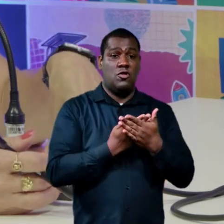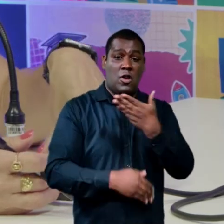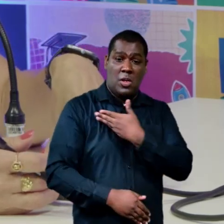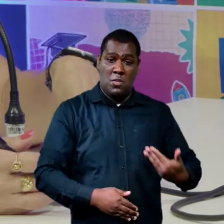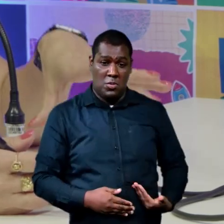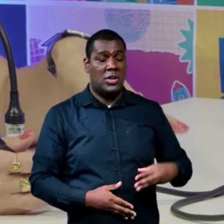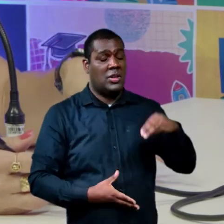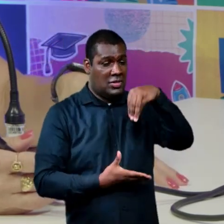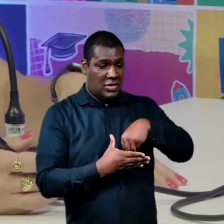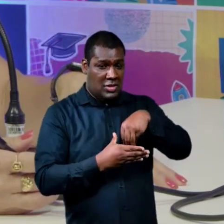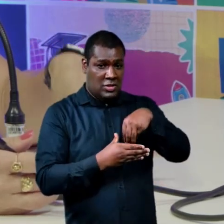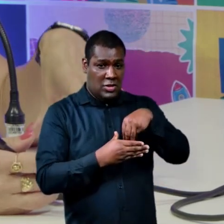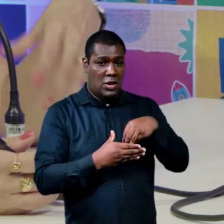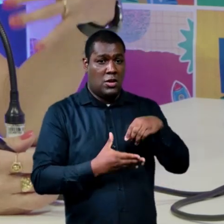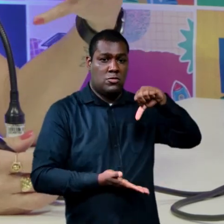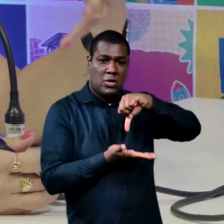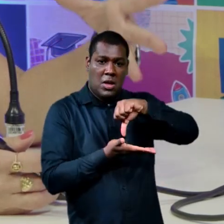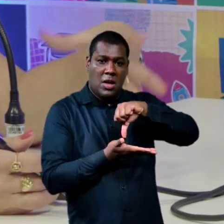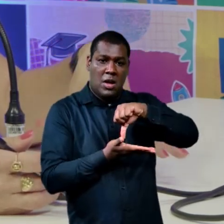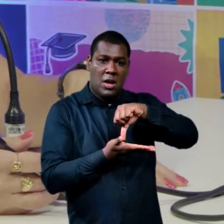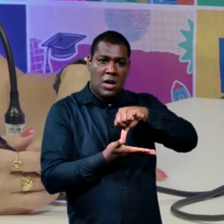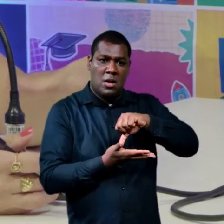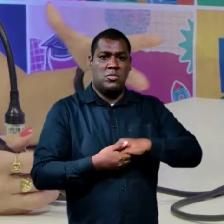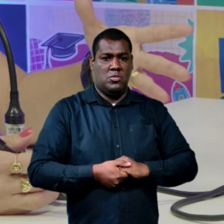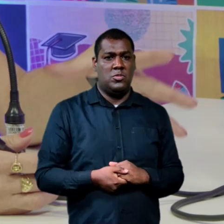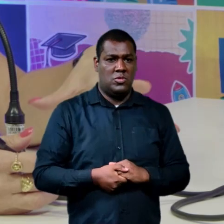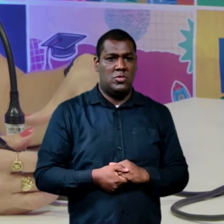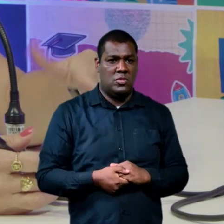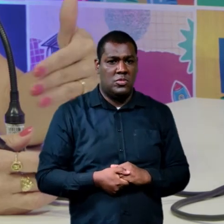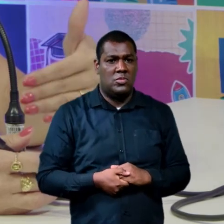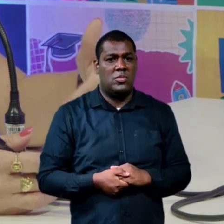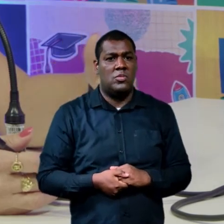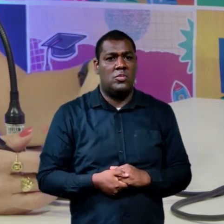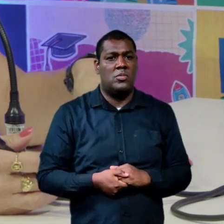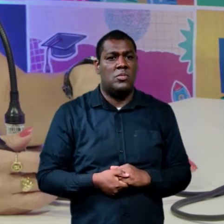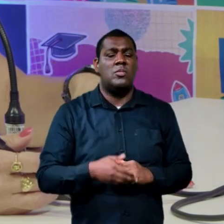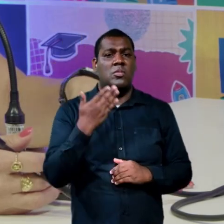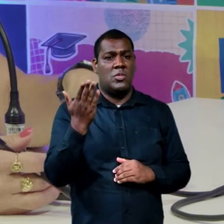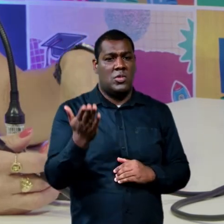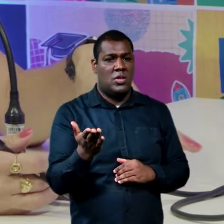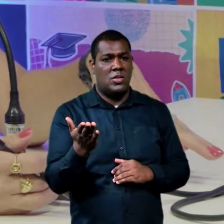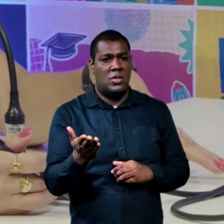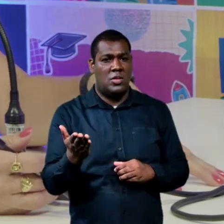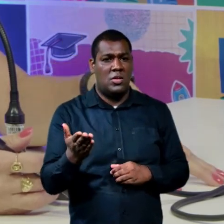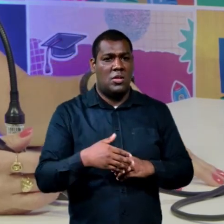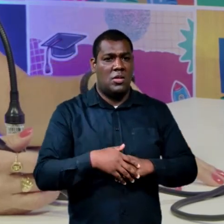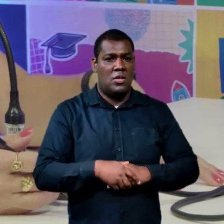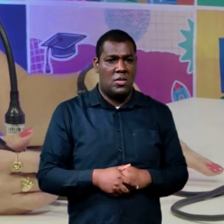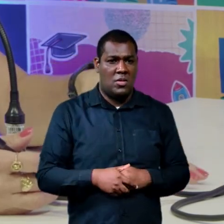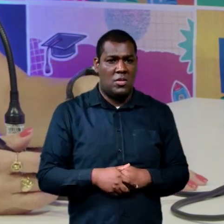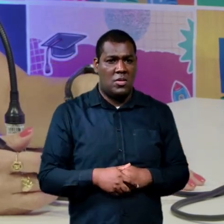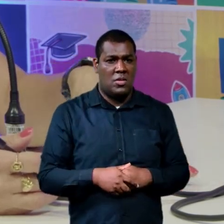campus, foi filmado. Posteriormente, então, já no âmbito de um processo administrativo, ele questionou